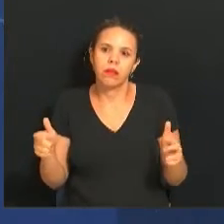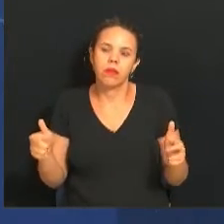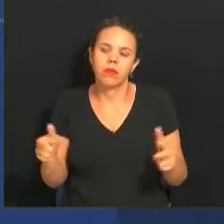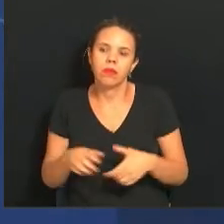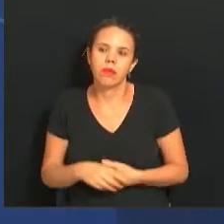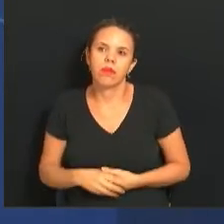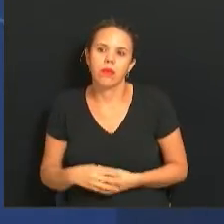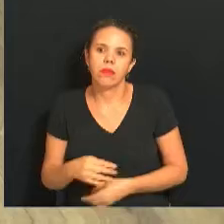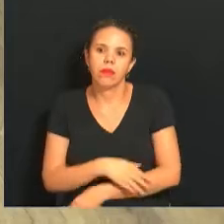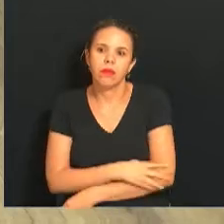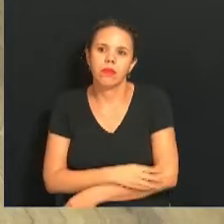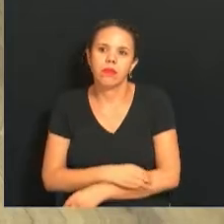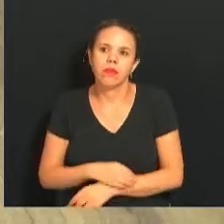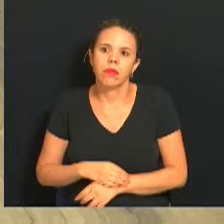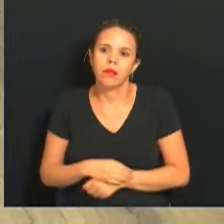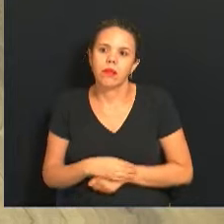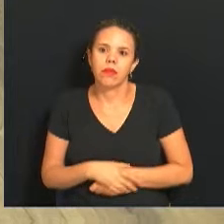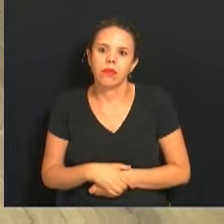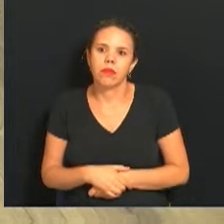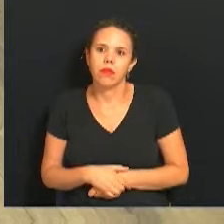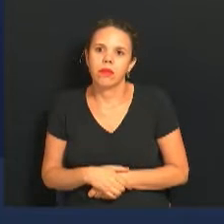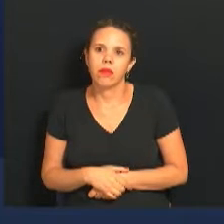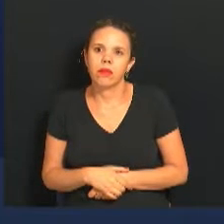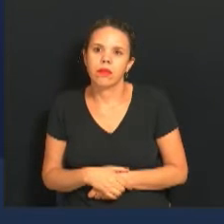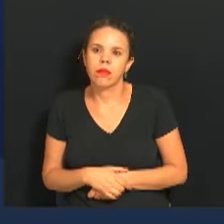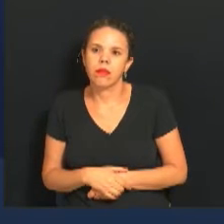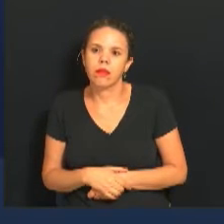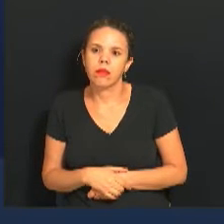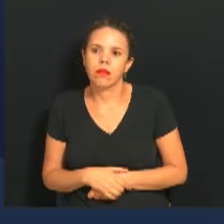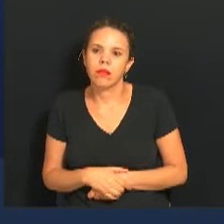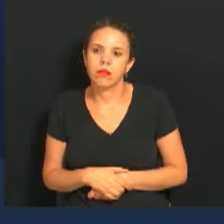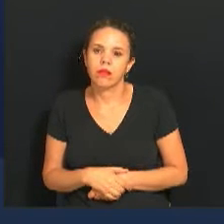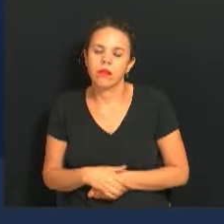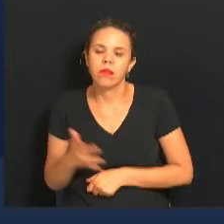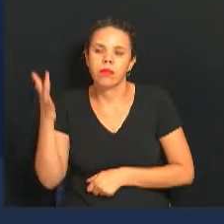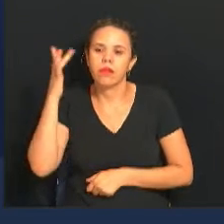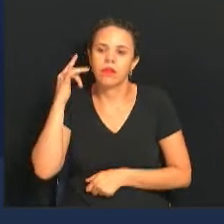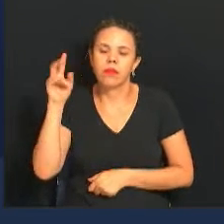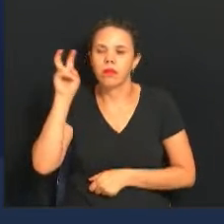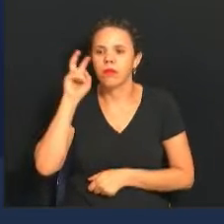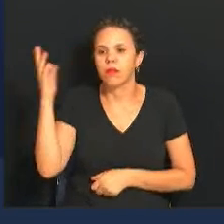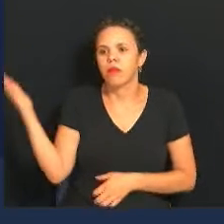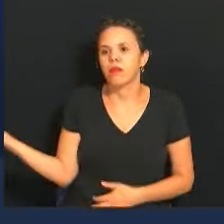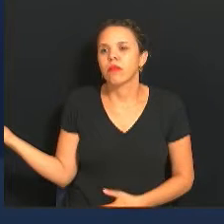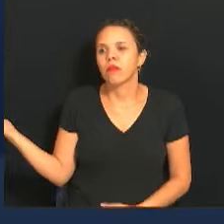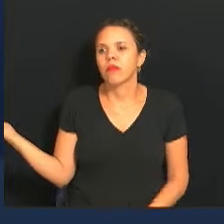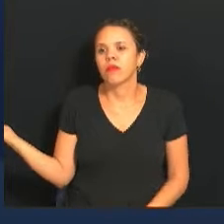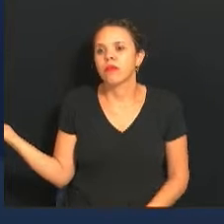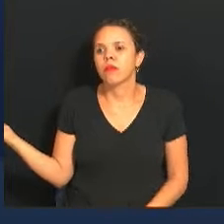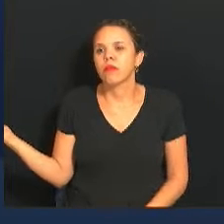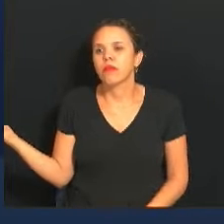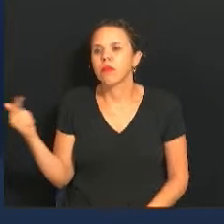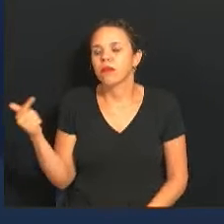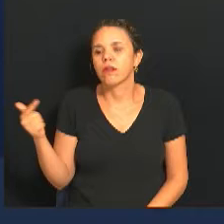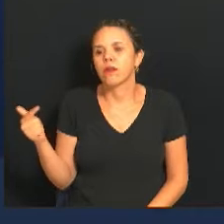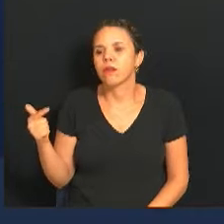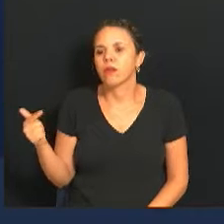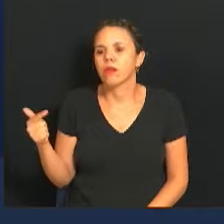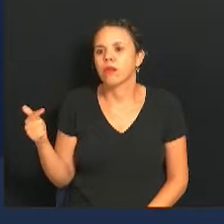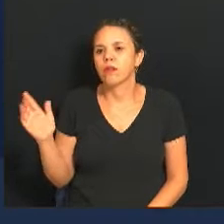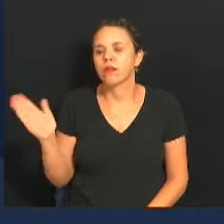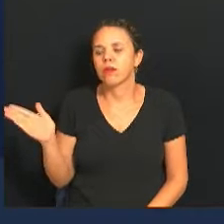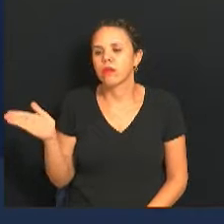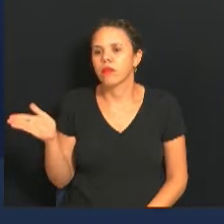nebulosidade. Vamos às temperaturas? Olha só, elas já estão aqui na minha tela, então... Amanhã, quinta-feira, nós temos mínima de 22, já é